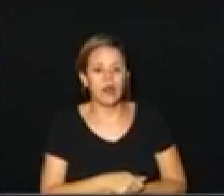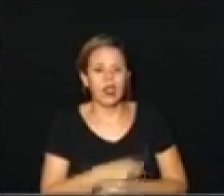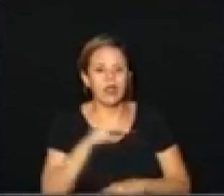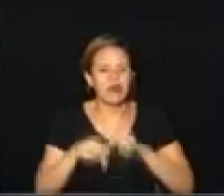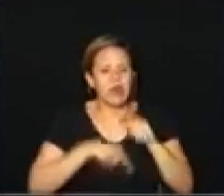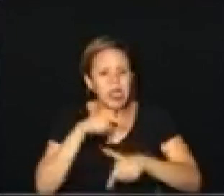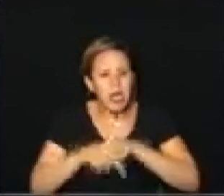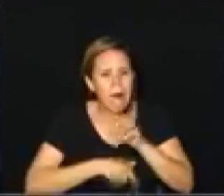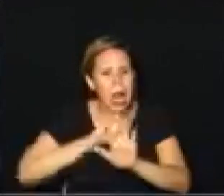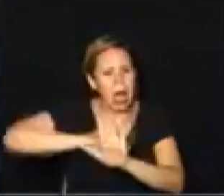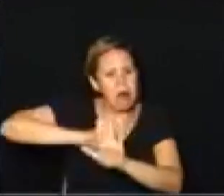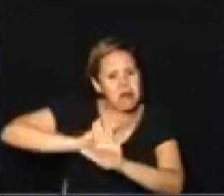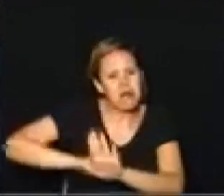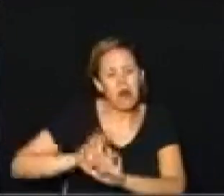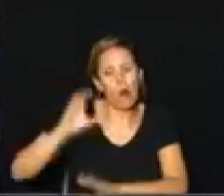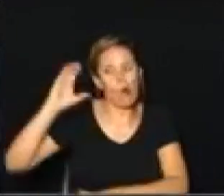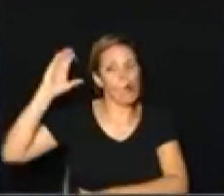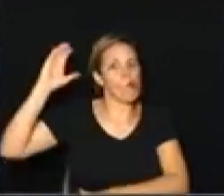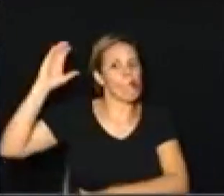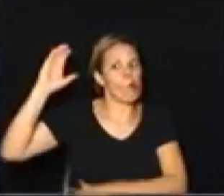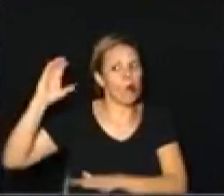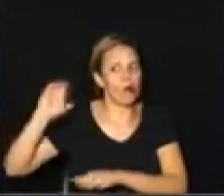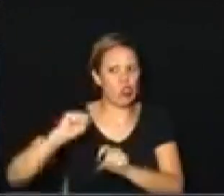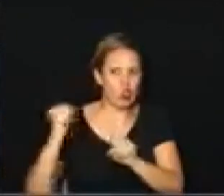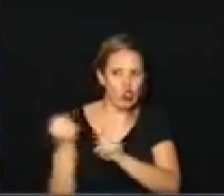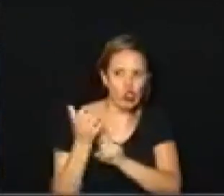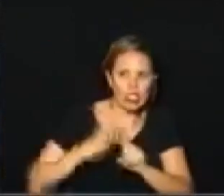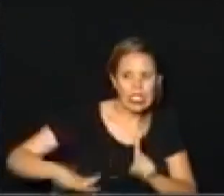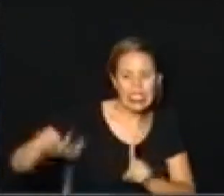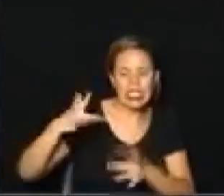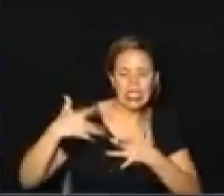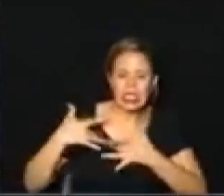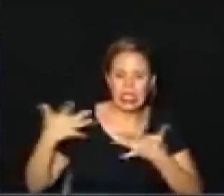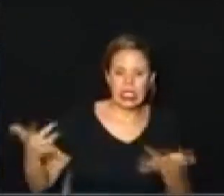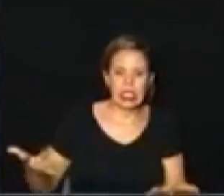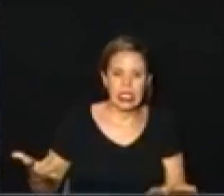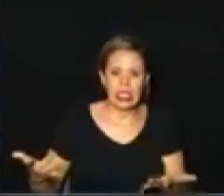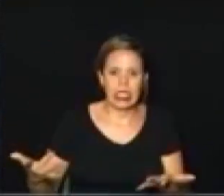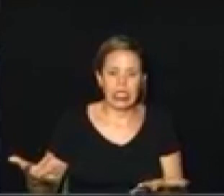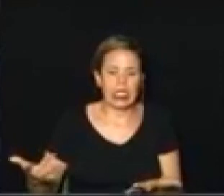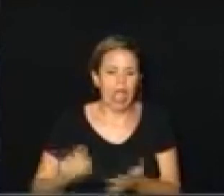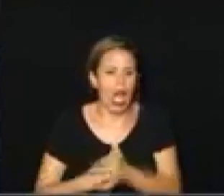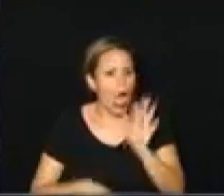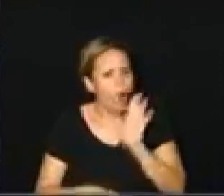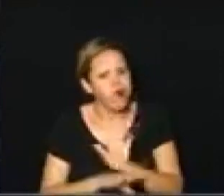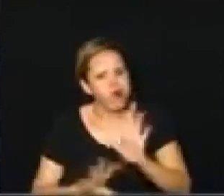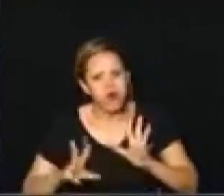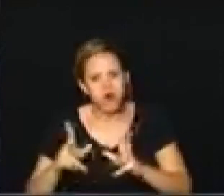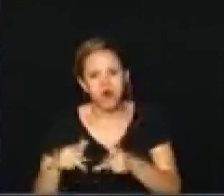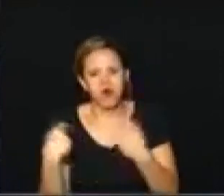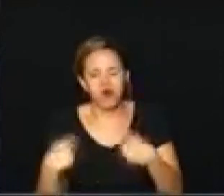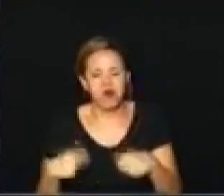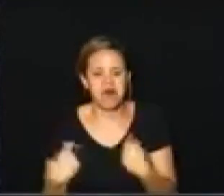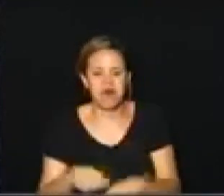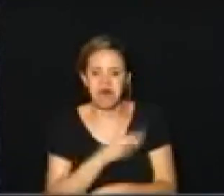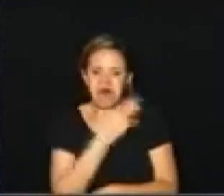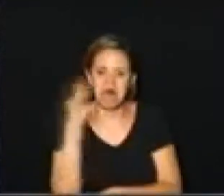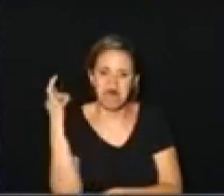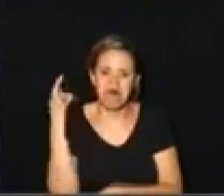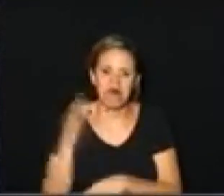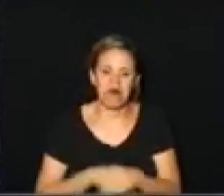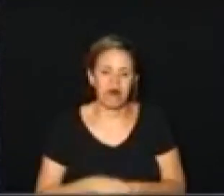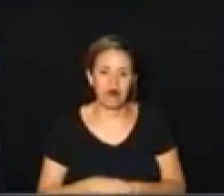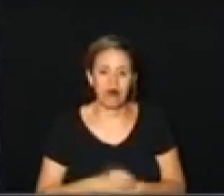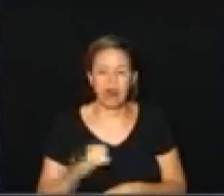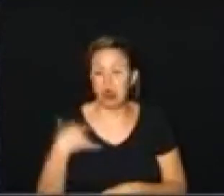né? Assim, quer dizer, uma sociedade extremamente solidária, anônima e ajudando em tudo que a gente precisa, né? E